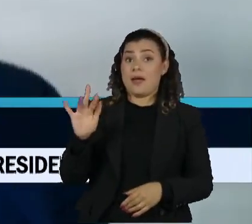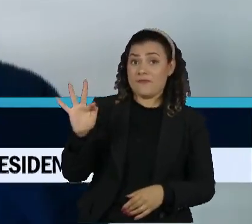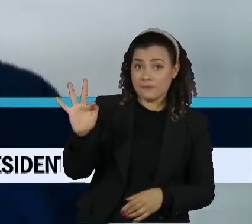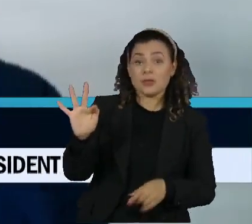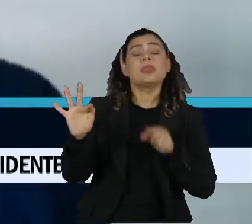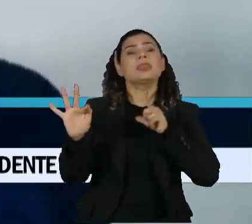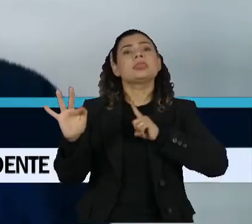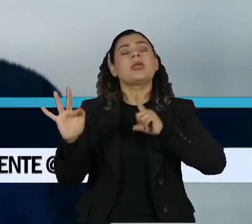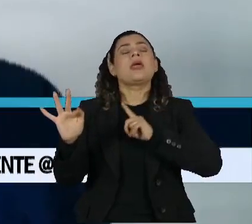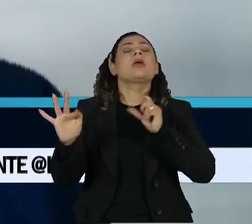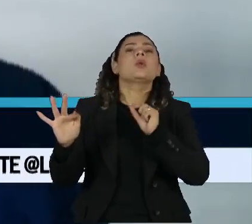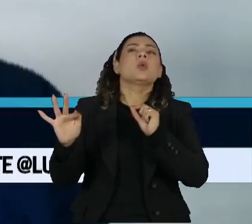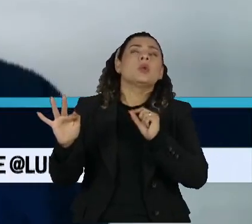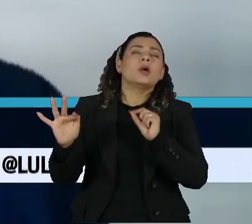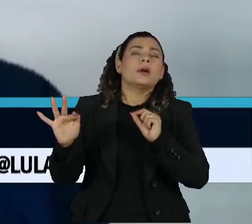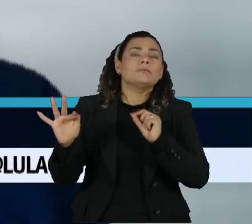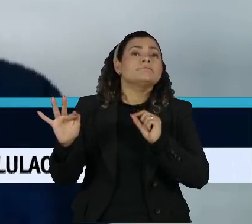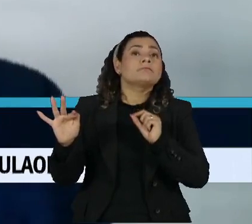assim,